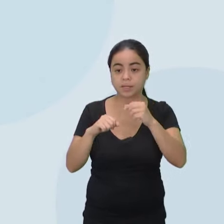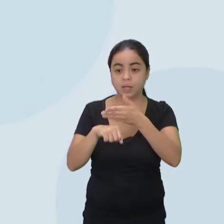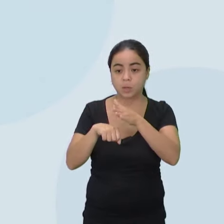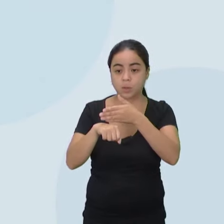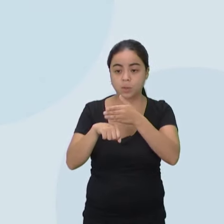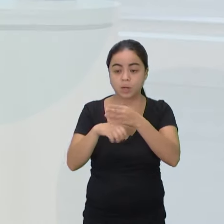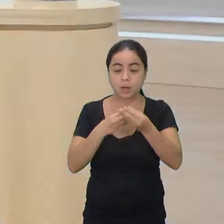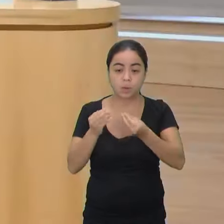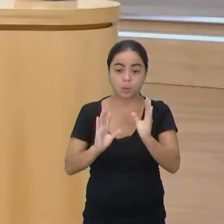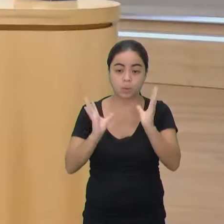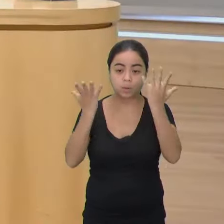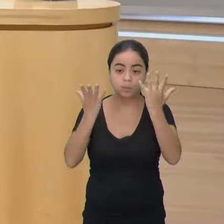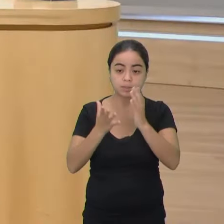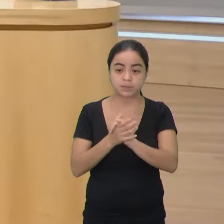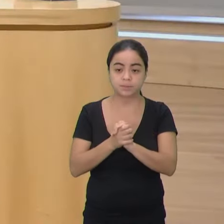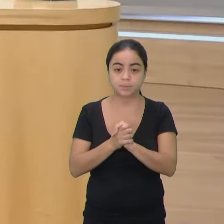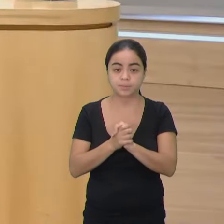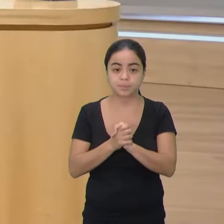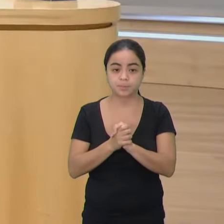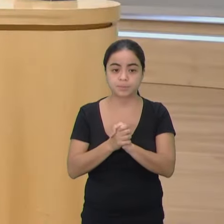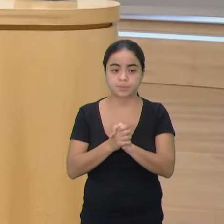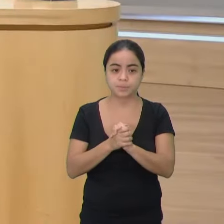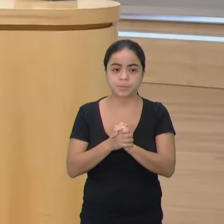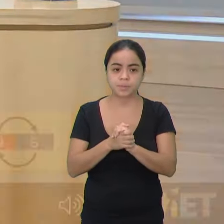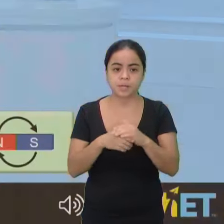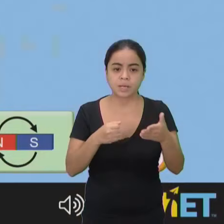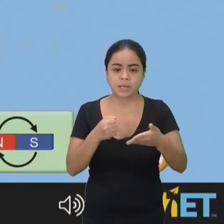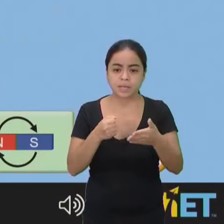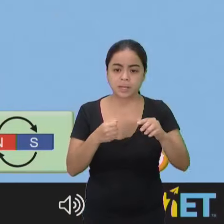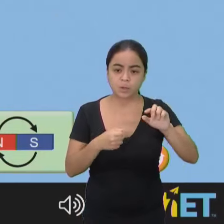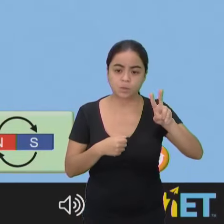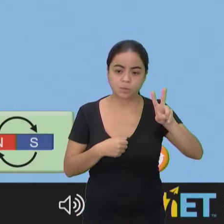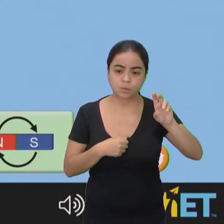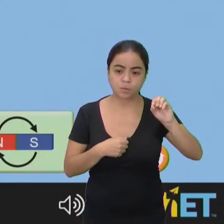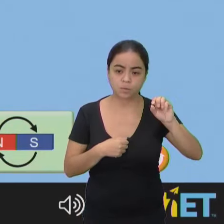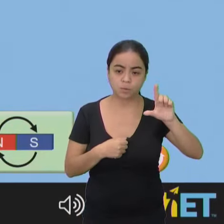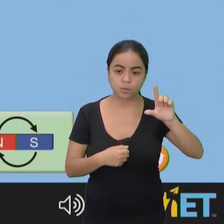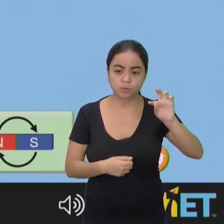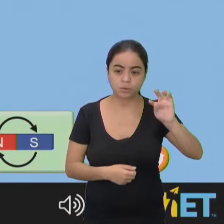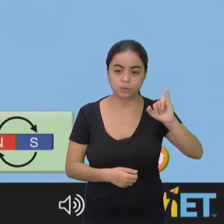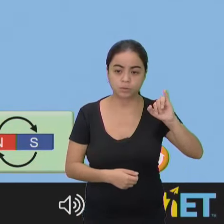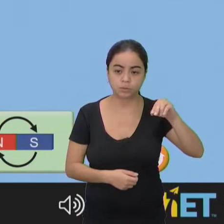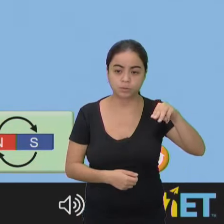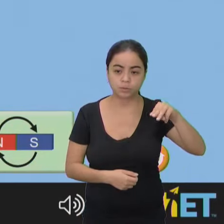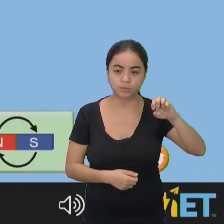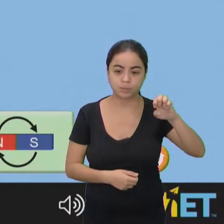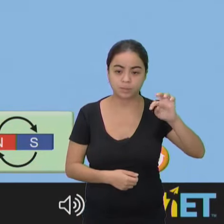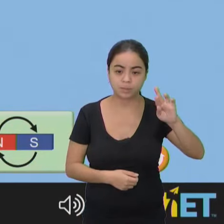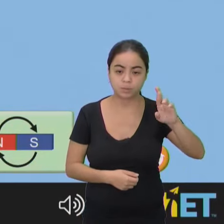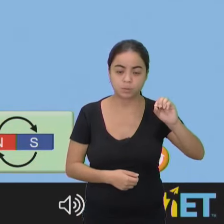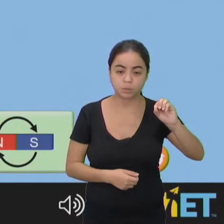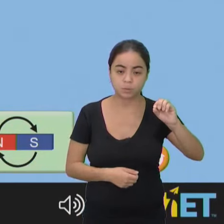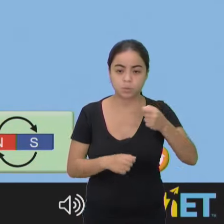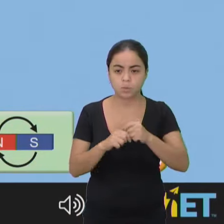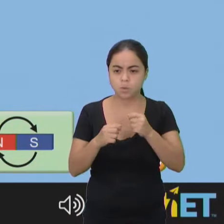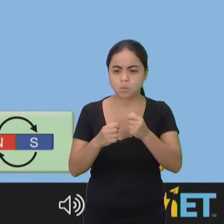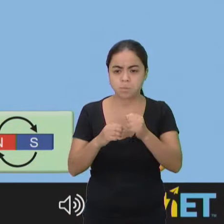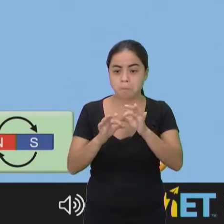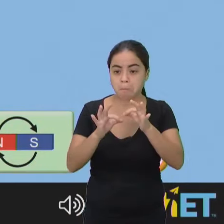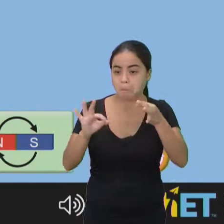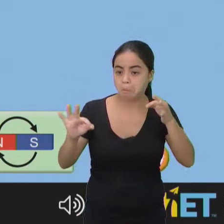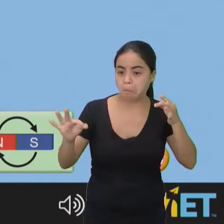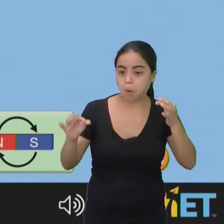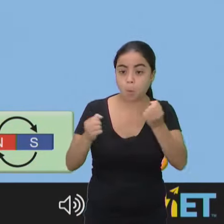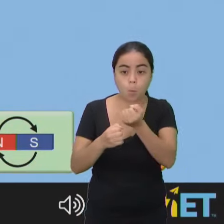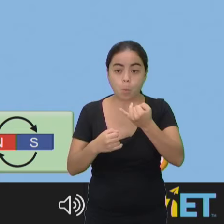que é que acontece, ó. Aqui embaixo tem um multímetro, eu vou colocar um multímetro. O que é o voltímetro? O voltímetro mede a tensão